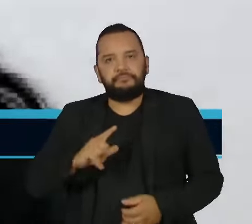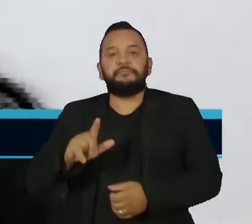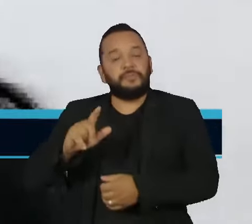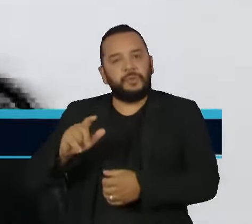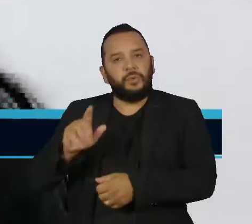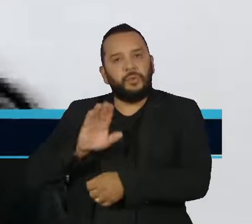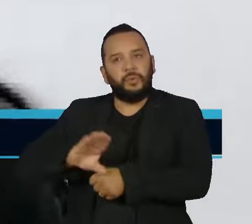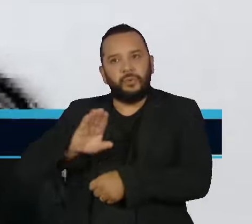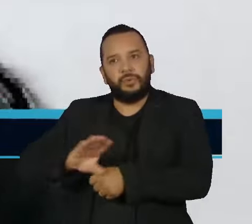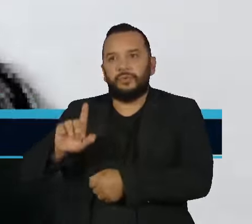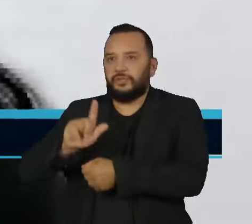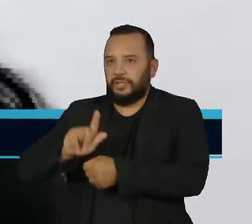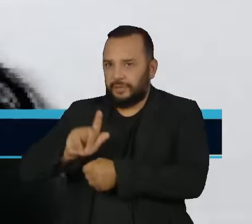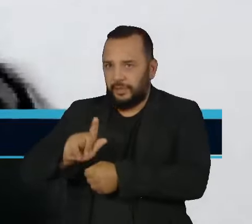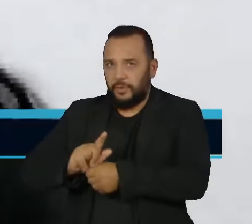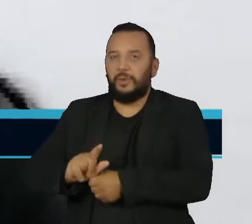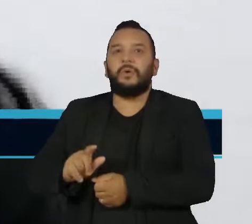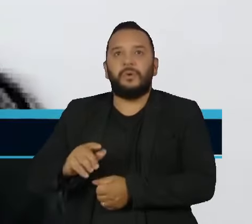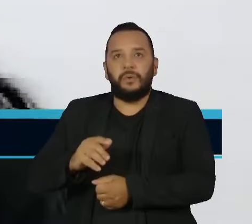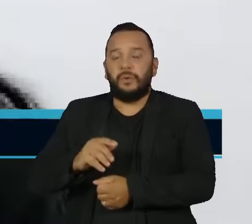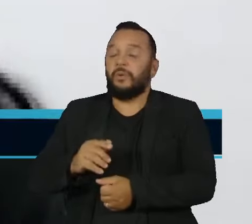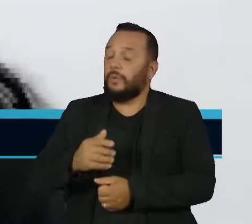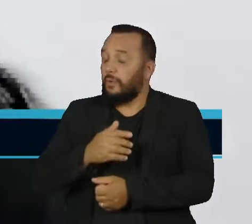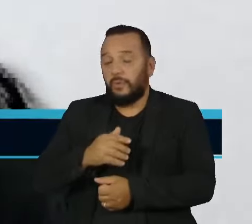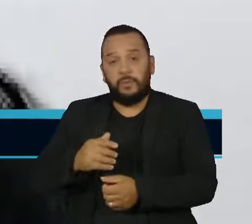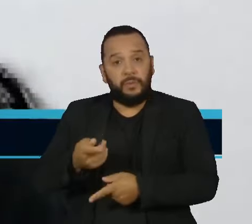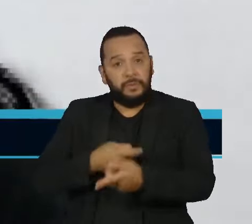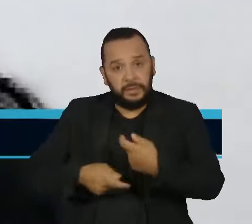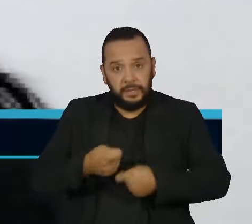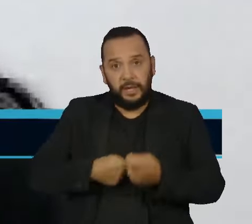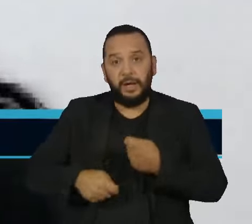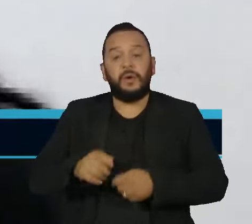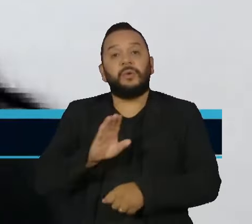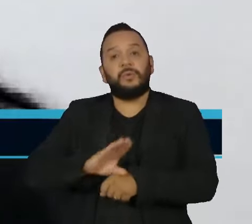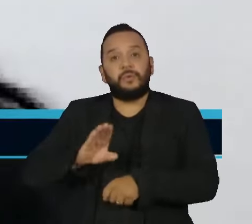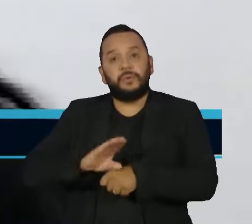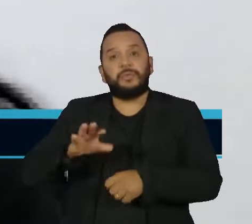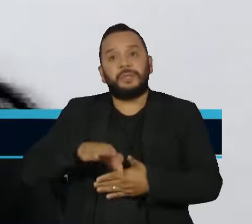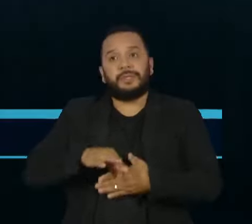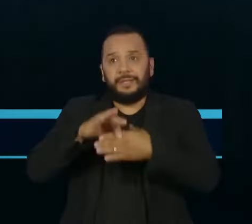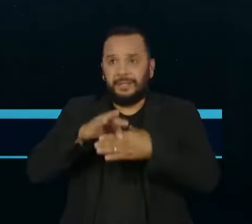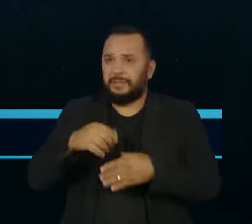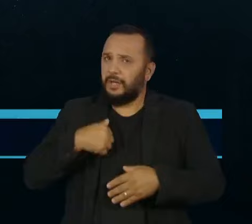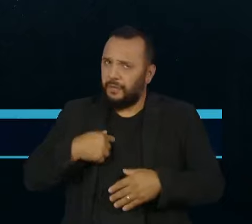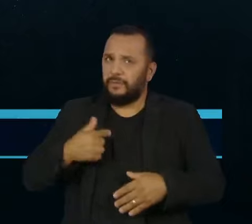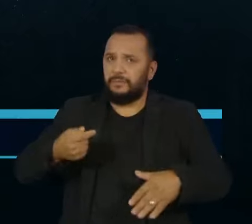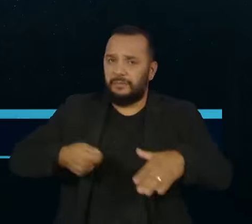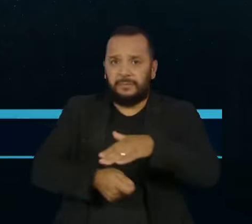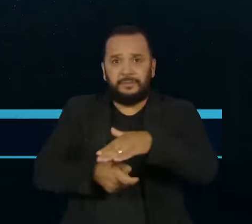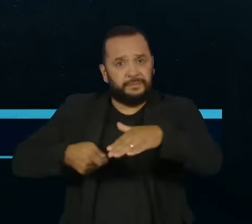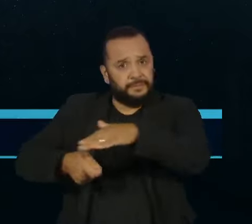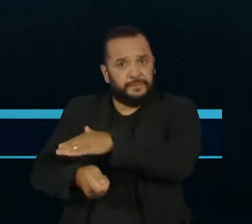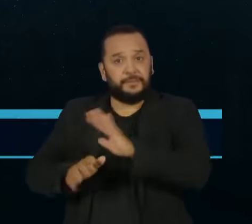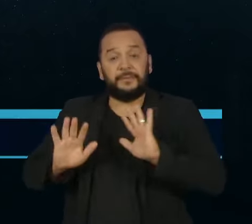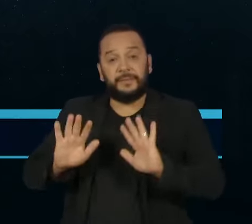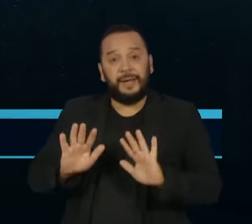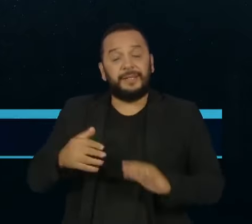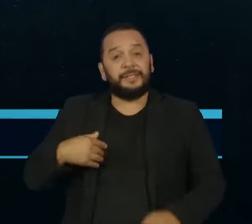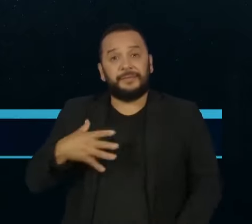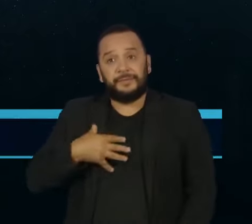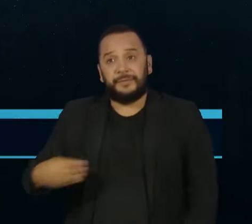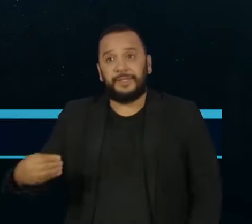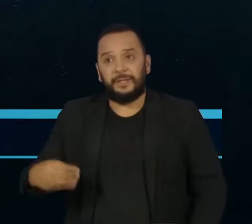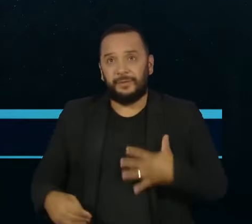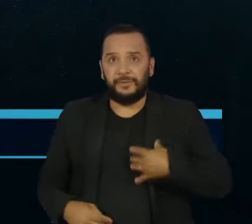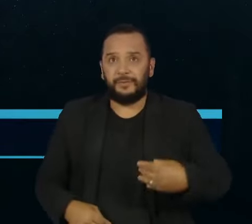cursos livres também sobre liderança e tudo mais. Assim, eu investi muito dinheiro, tempo e dinheiro. Mas, com a chegada dos filhos,